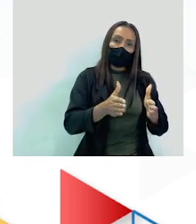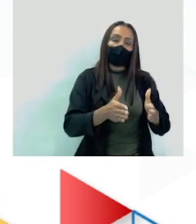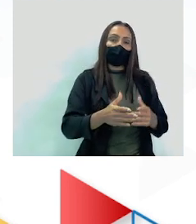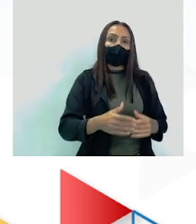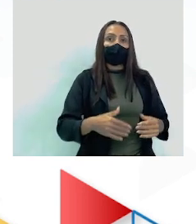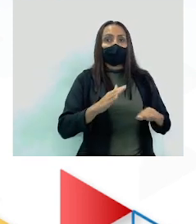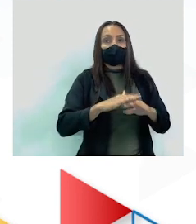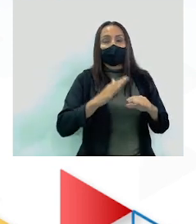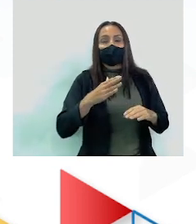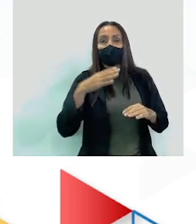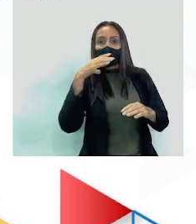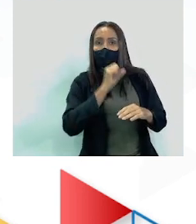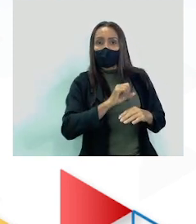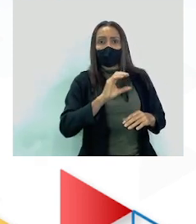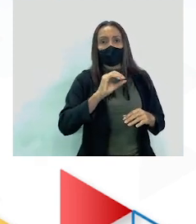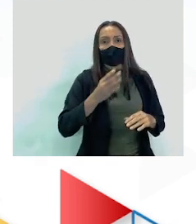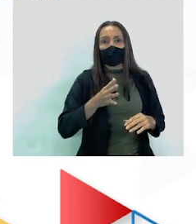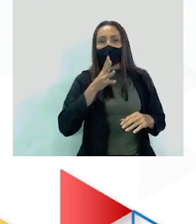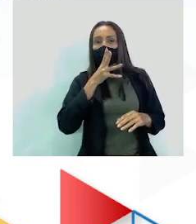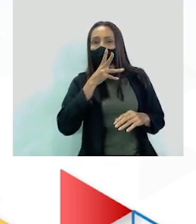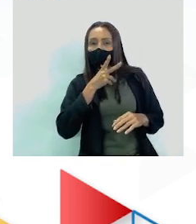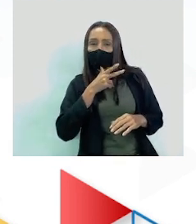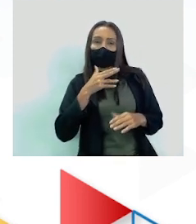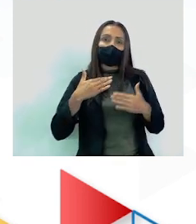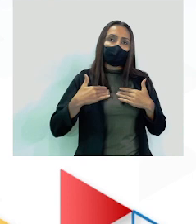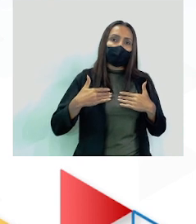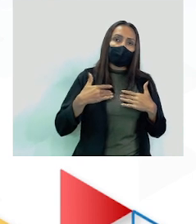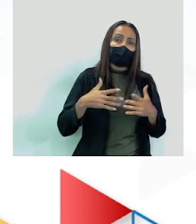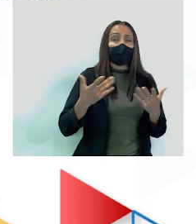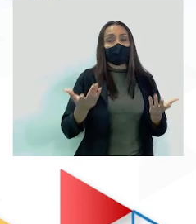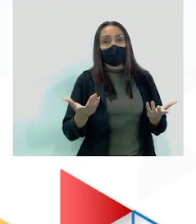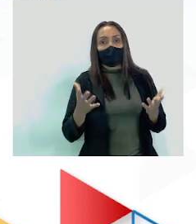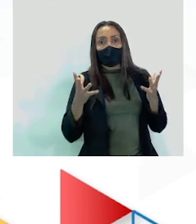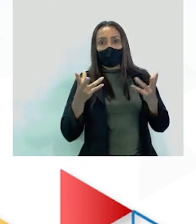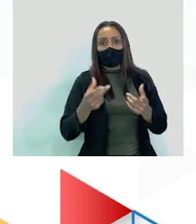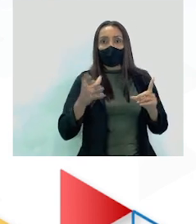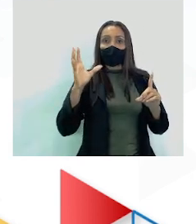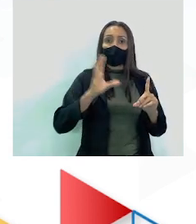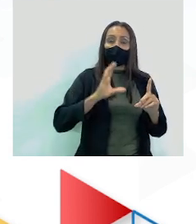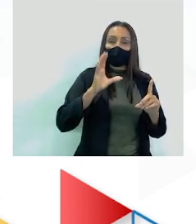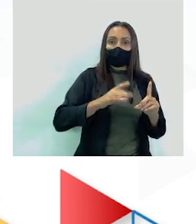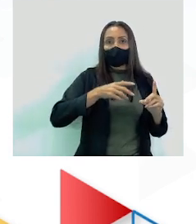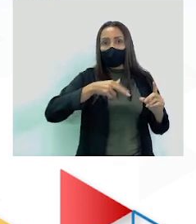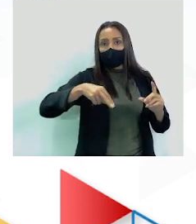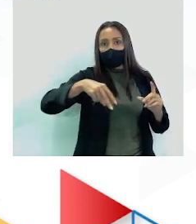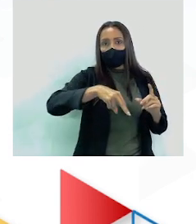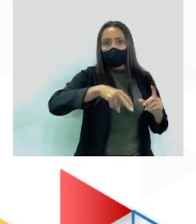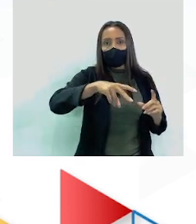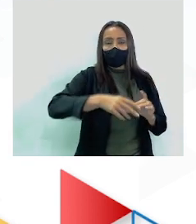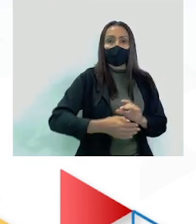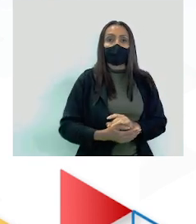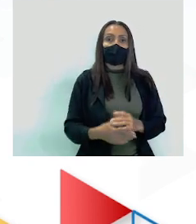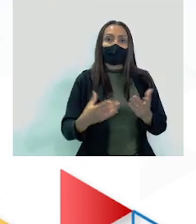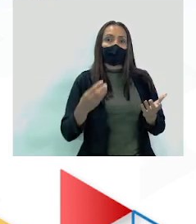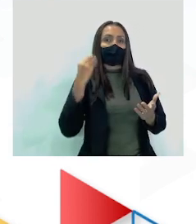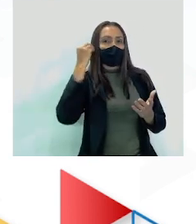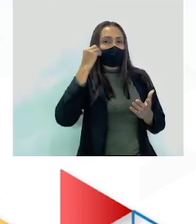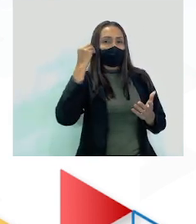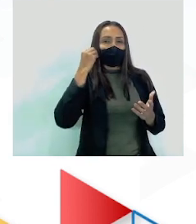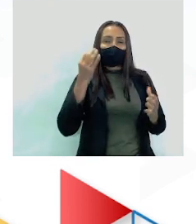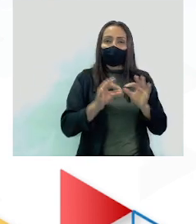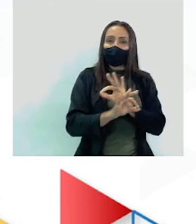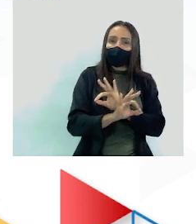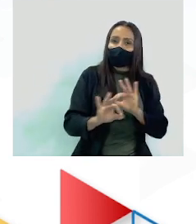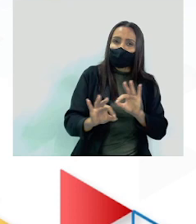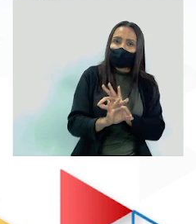mais rápido, se faz mais devagar. Tudo isso vai influenciar na trilha, né? E toda ela pode fornecer uma experiência assim incrível